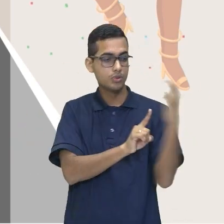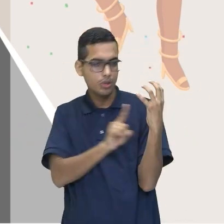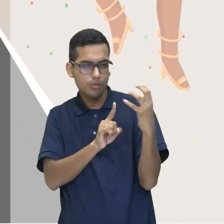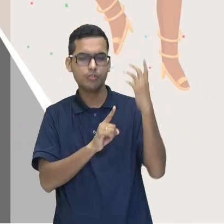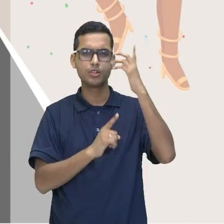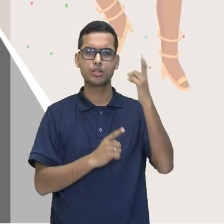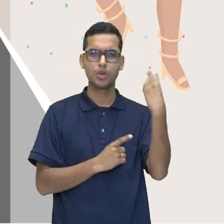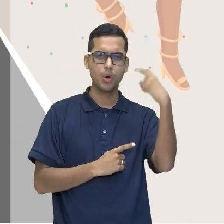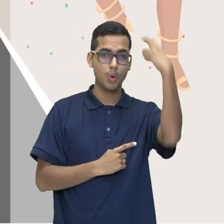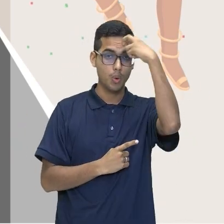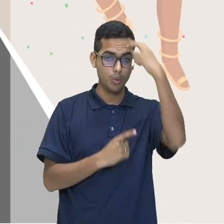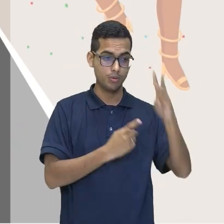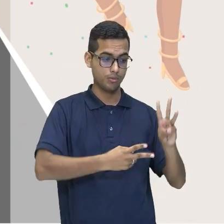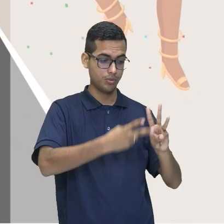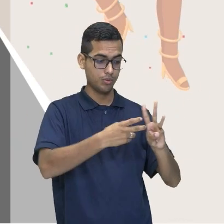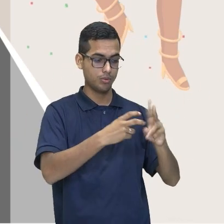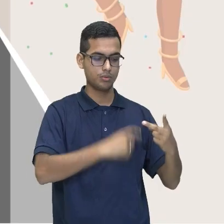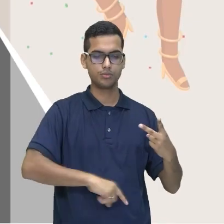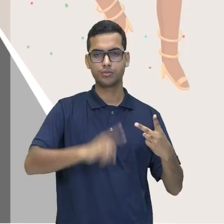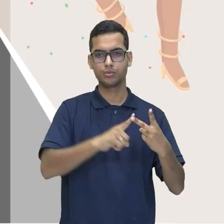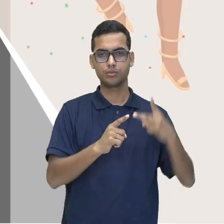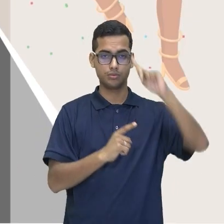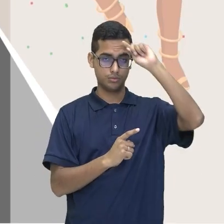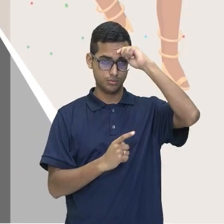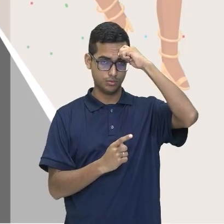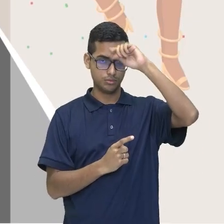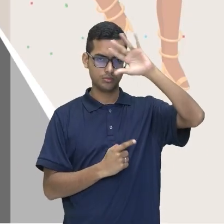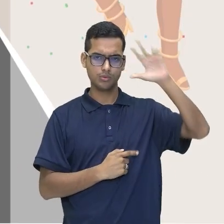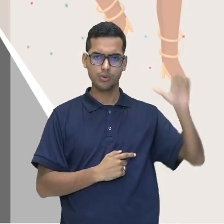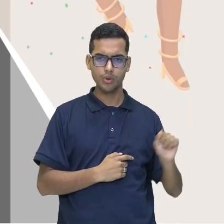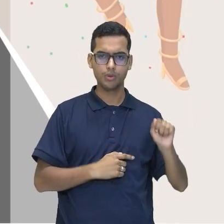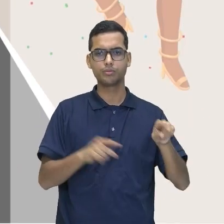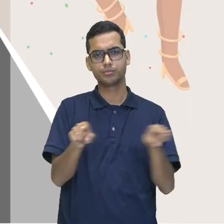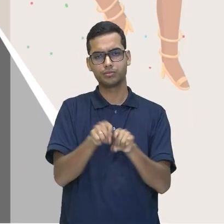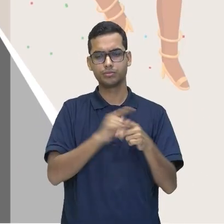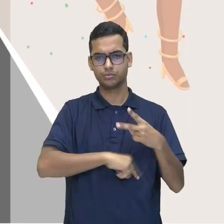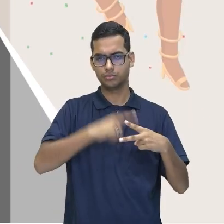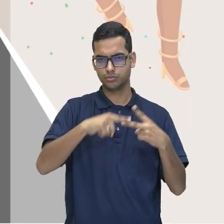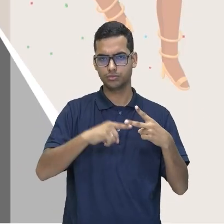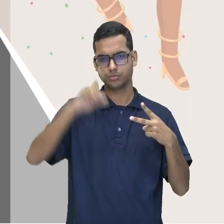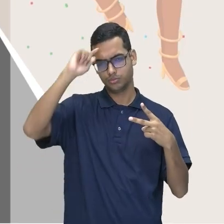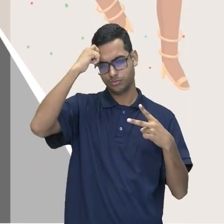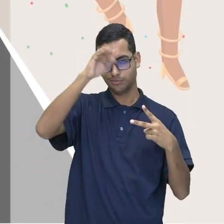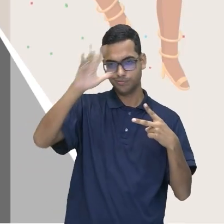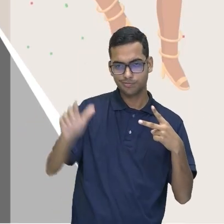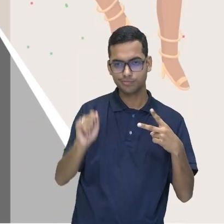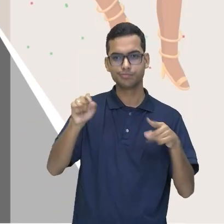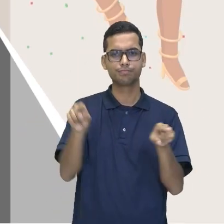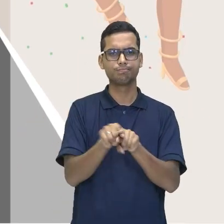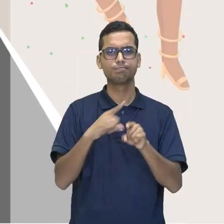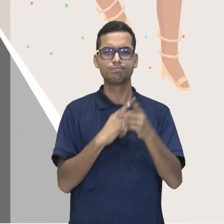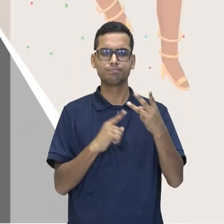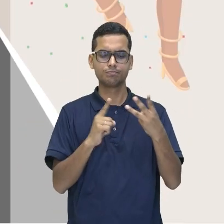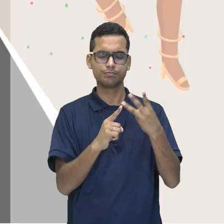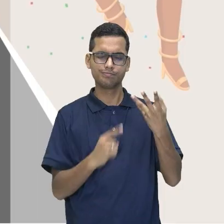africanas, além de outros povos que migraram para o Brasil.